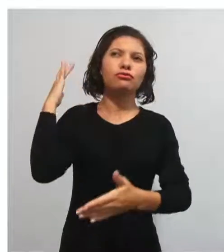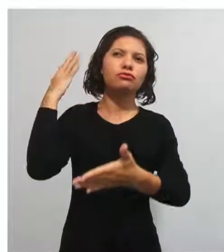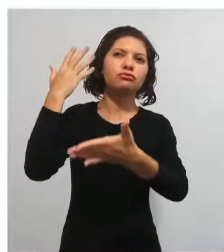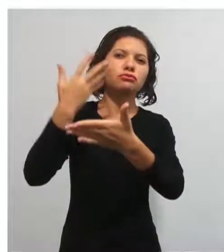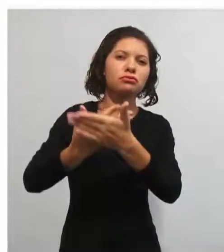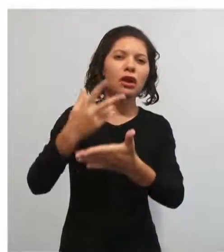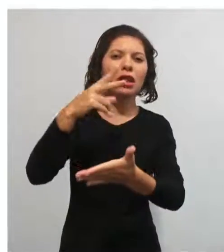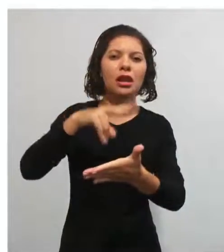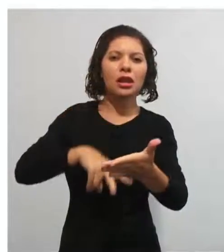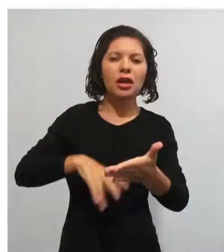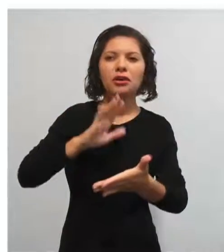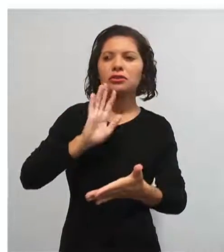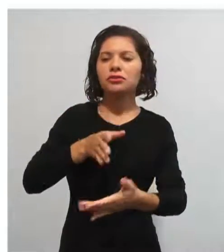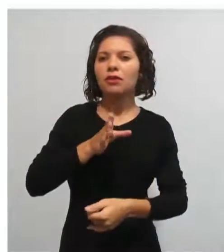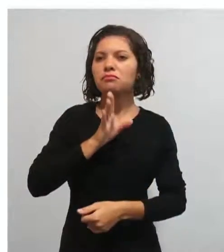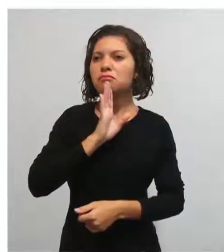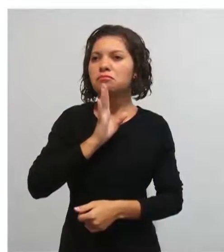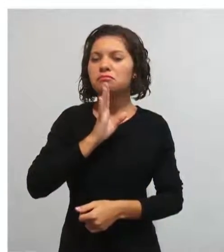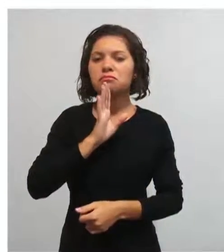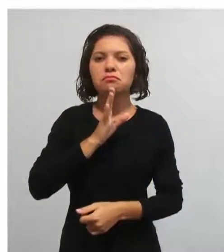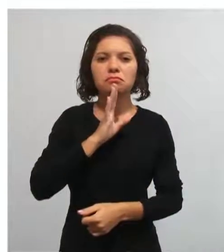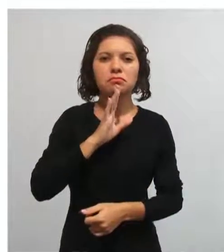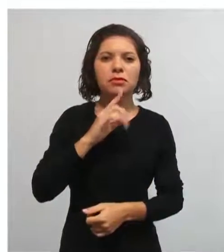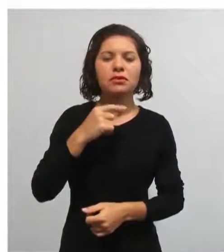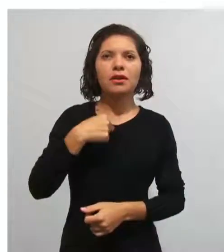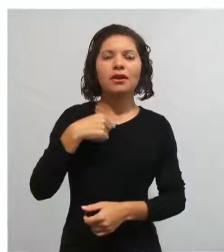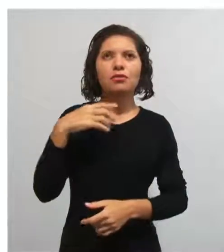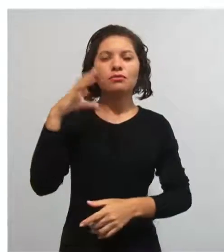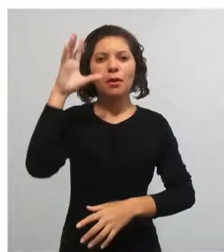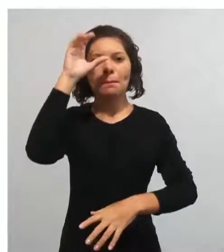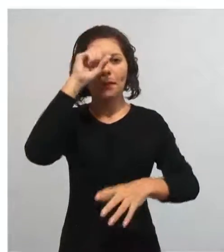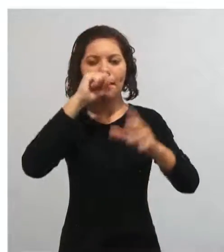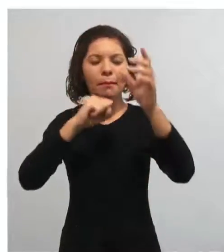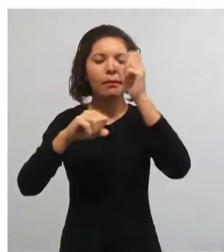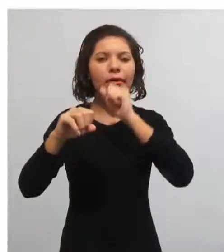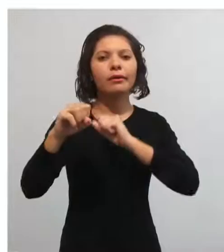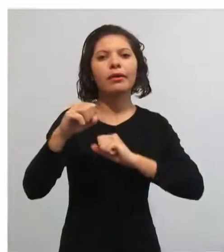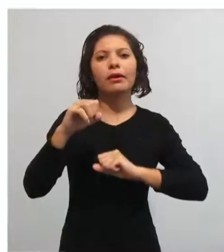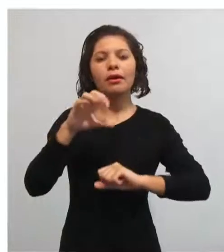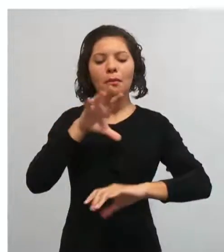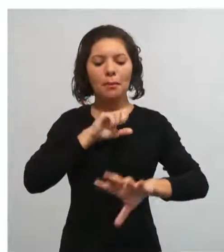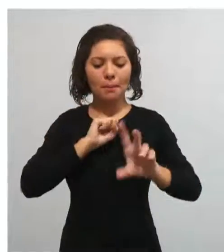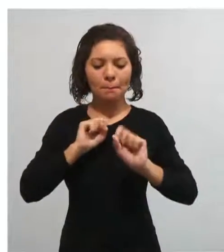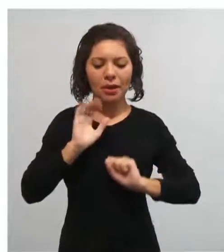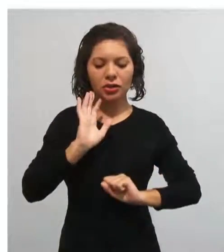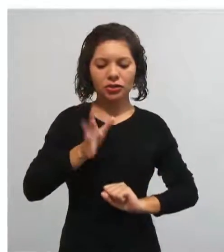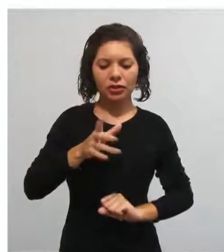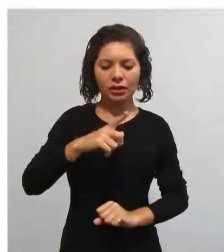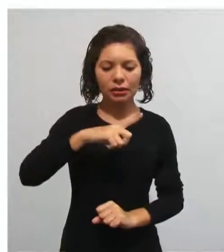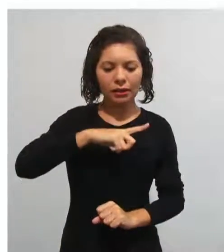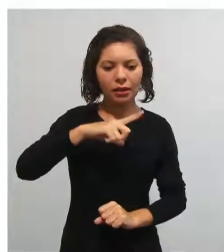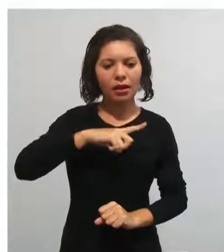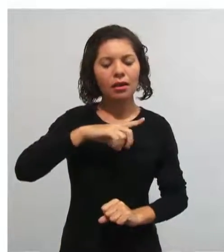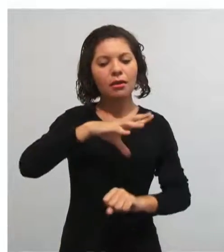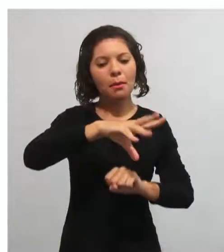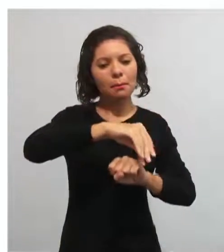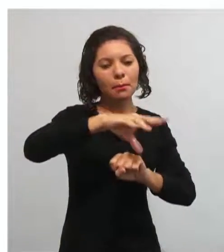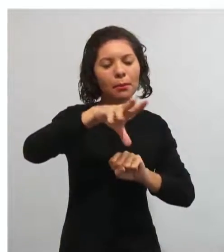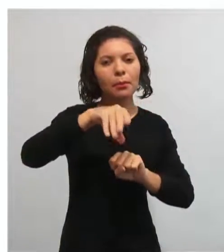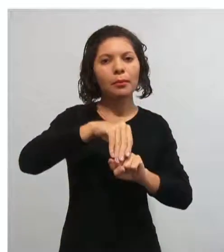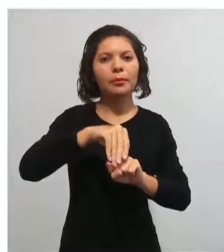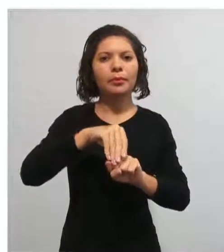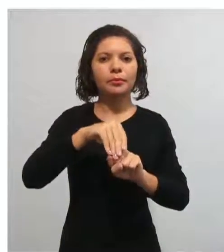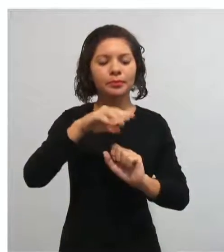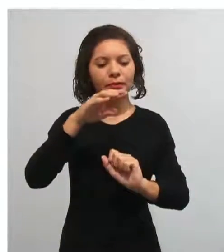já conhece, e aí então ele busca esses sentidos que ele já domina, que ele já internalizou